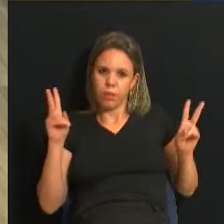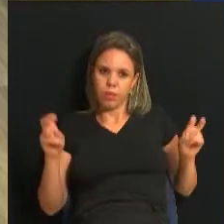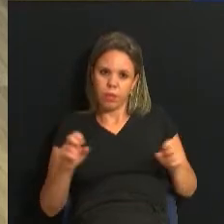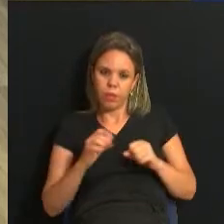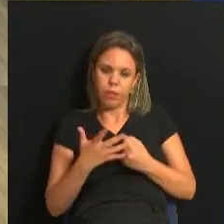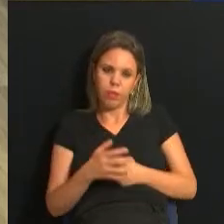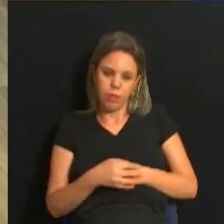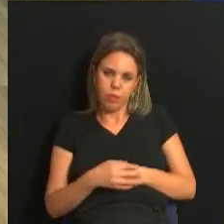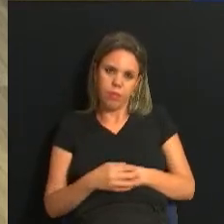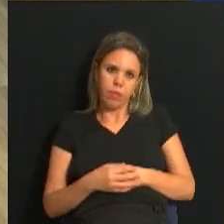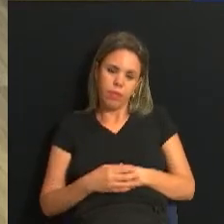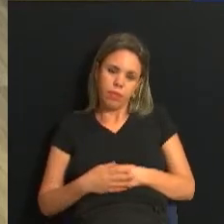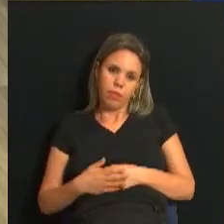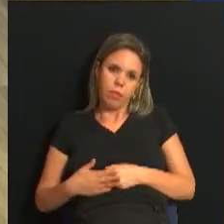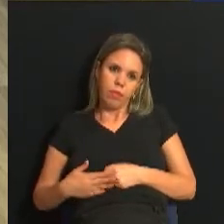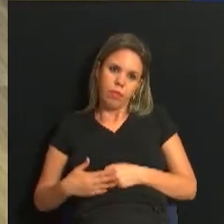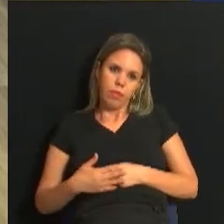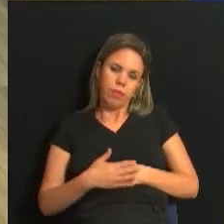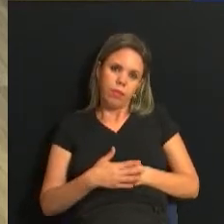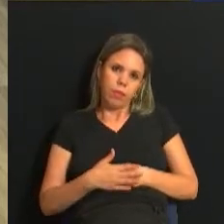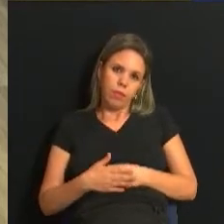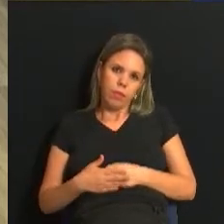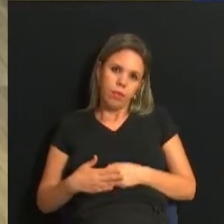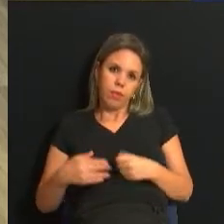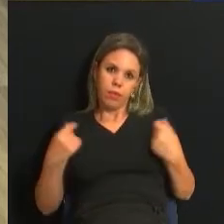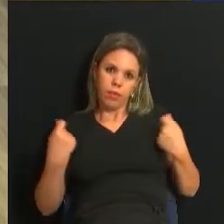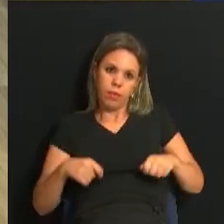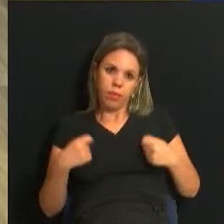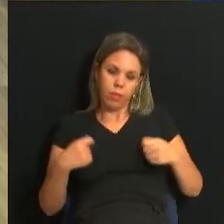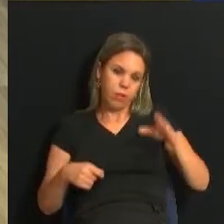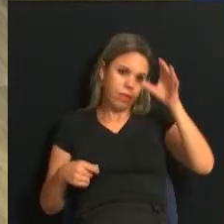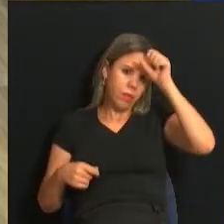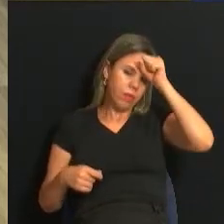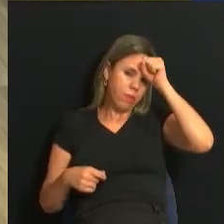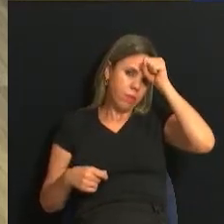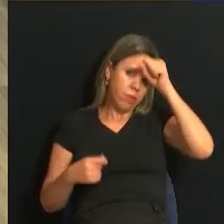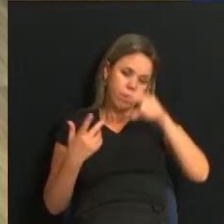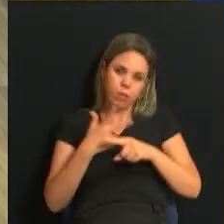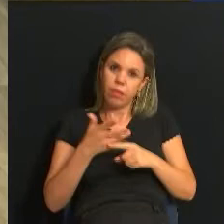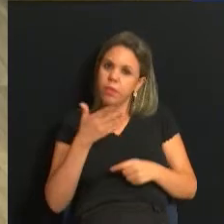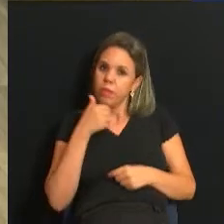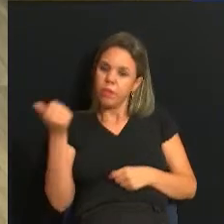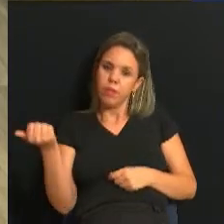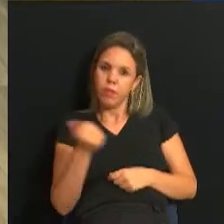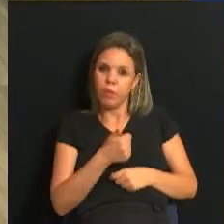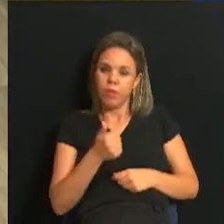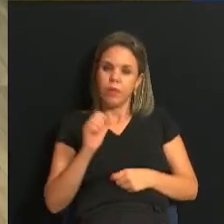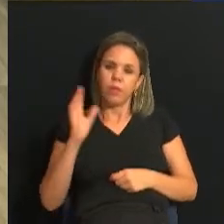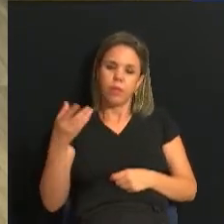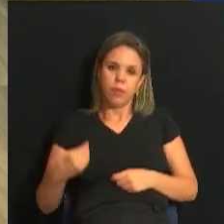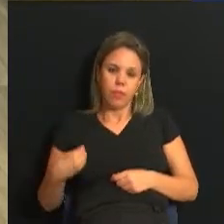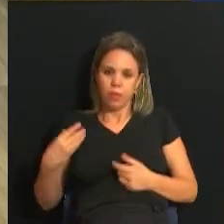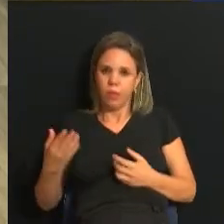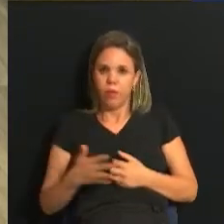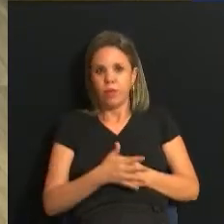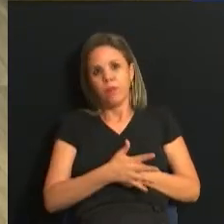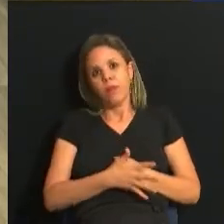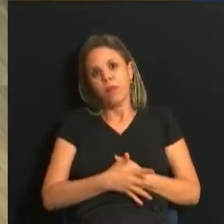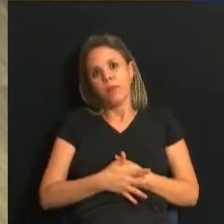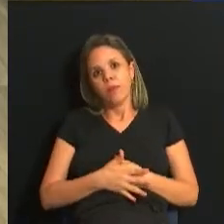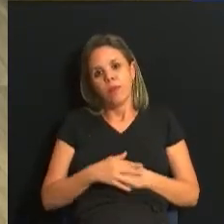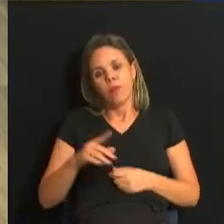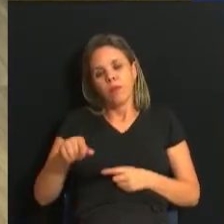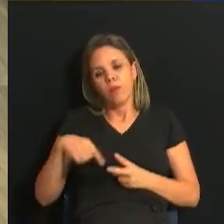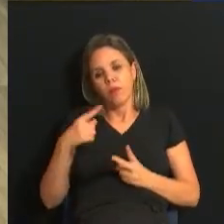pandemia, de um lado, precisamos aprender a sair melhor de tudo que nós estamos vivendo, e do